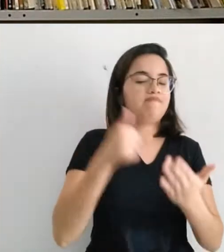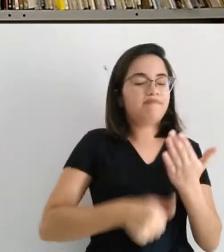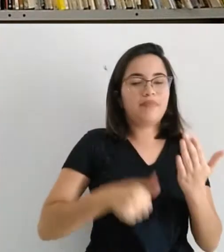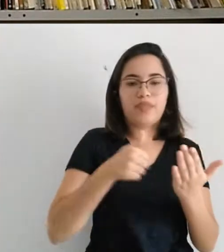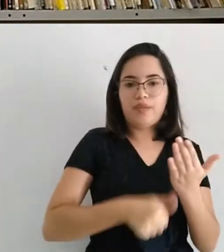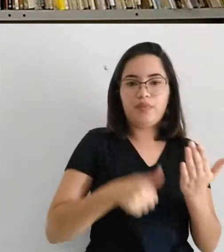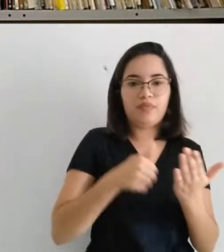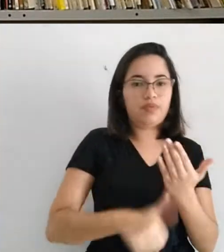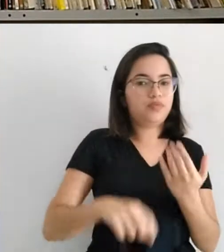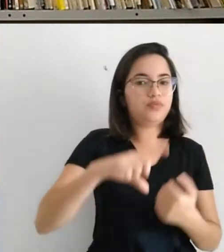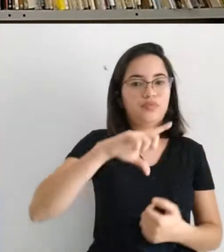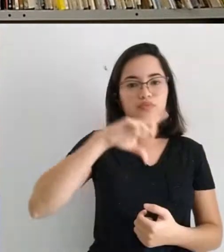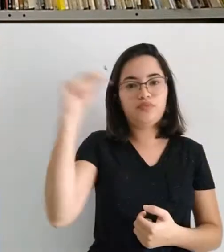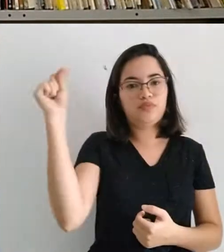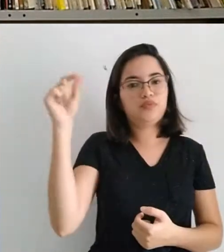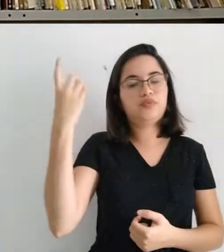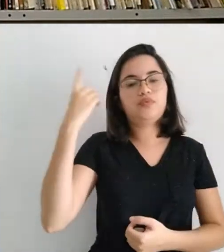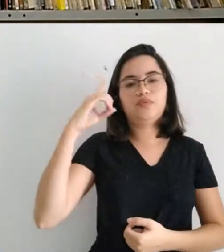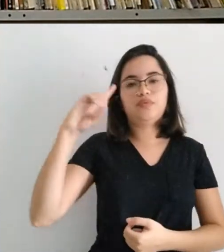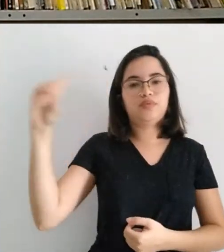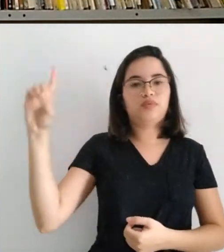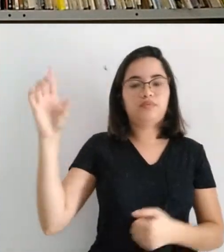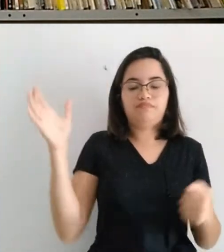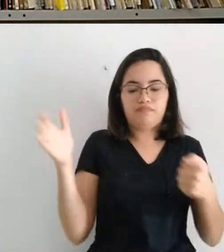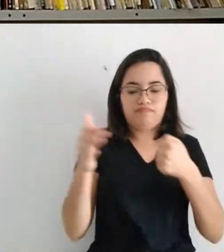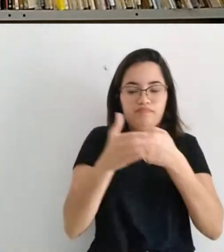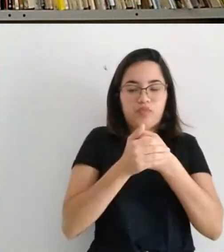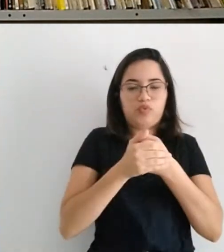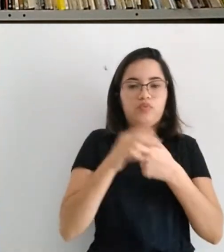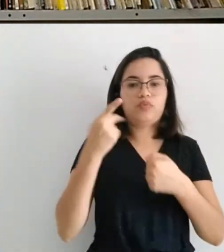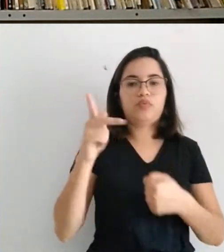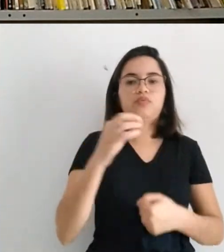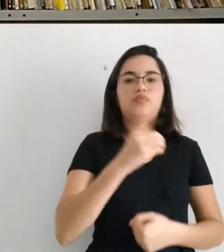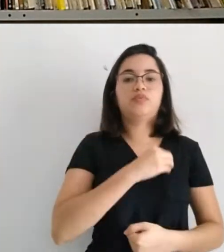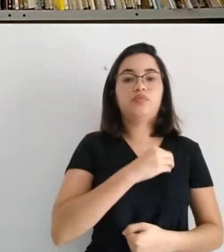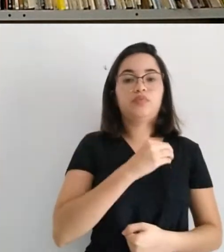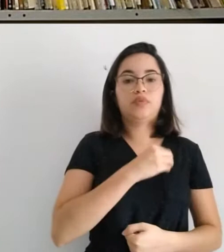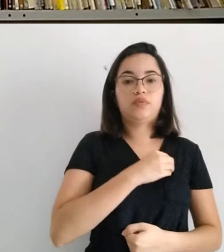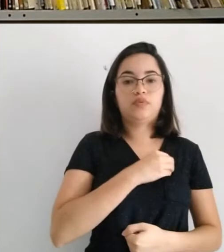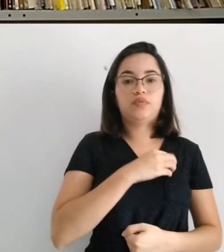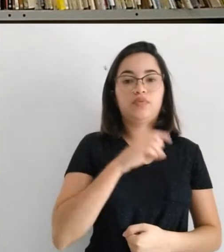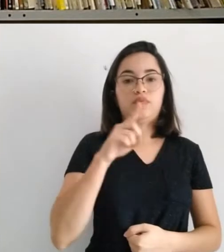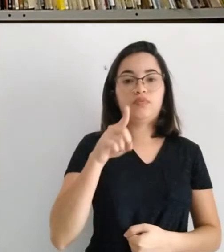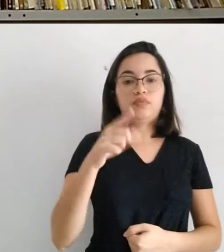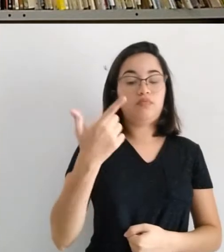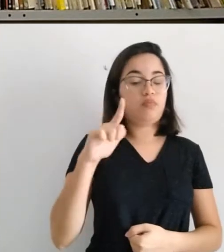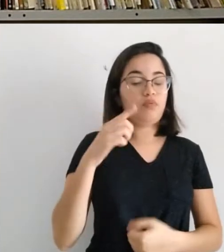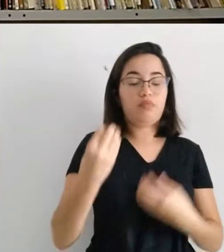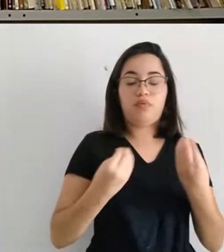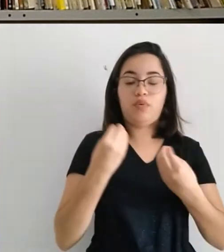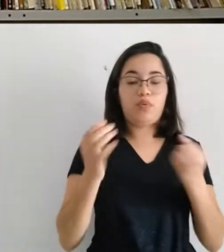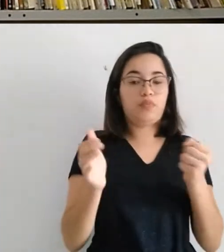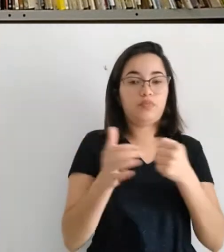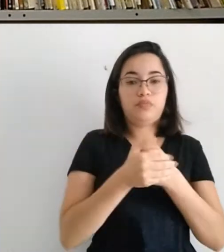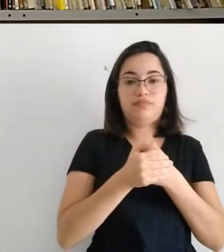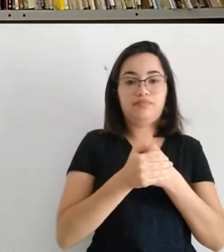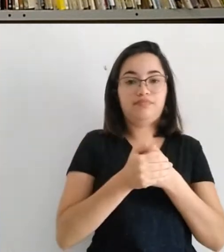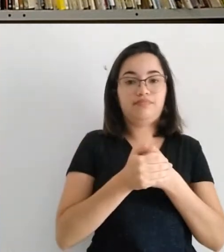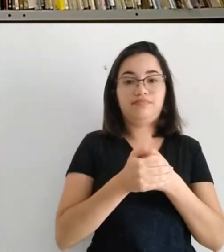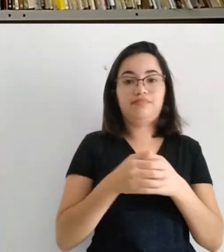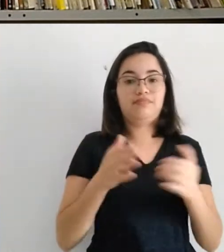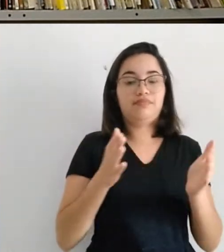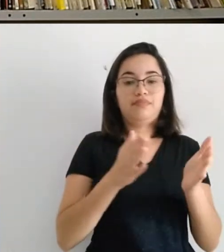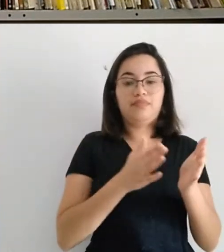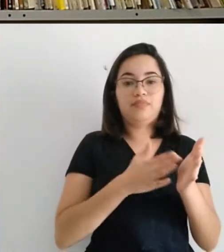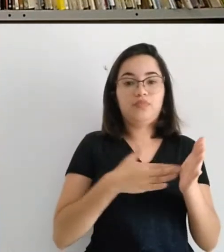tente fugir de Deus, ocultar os seus pecados. Você não tem como escondê-los. E